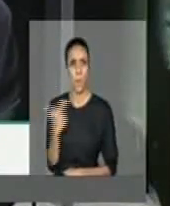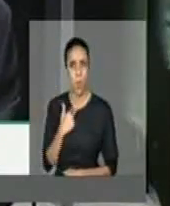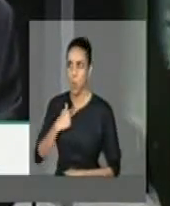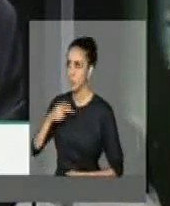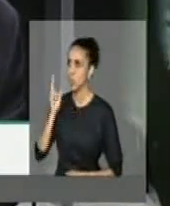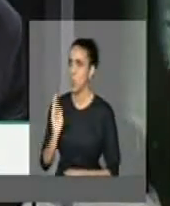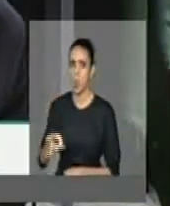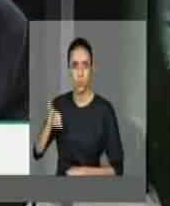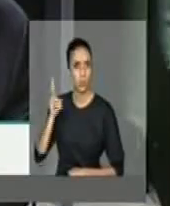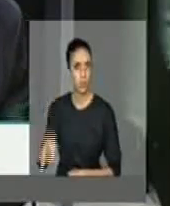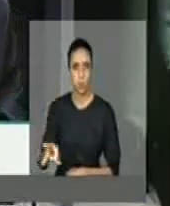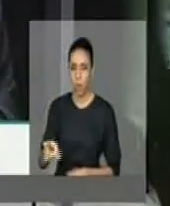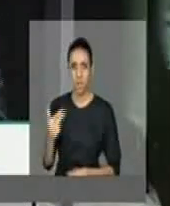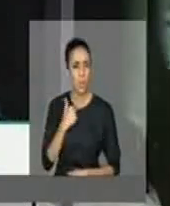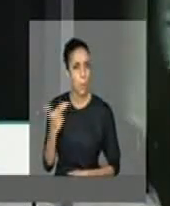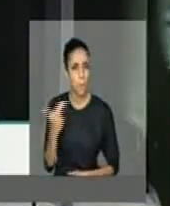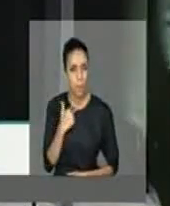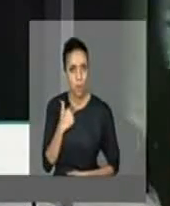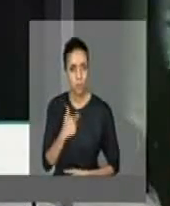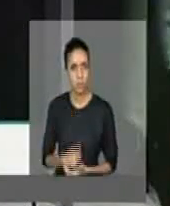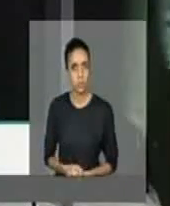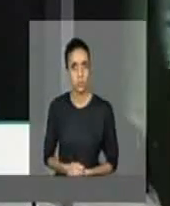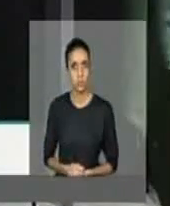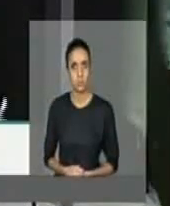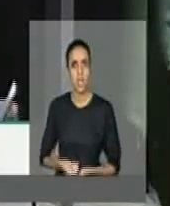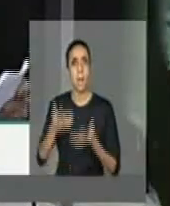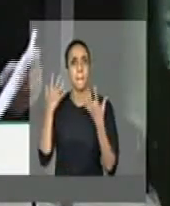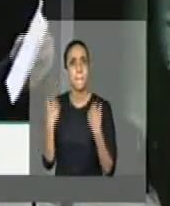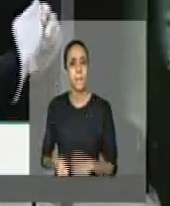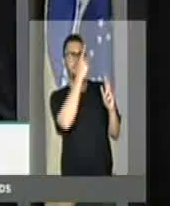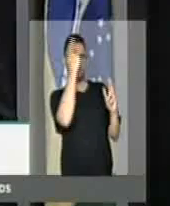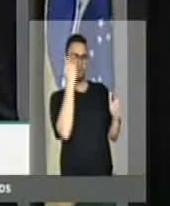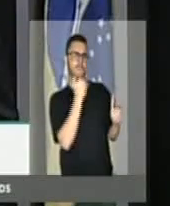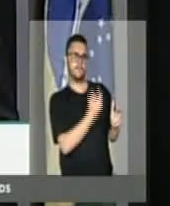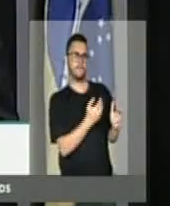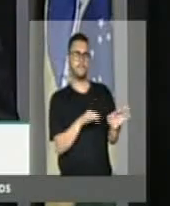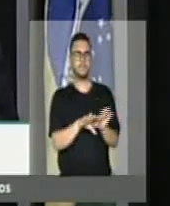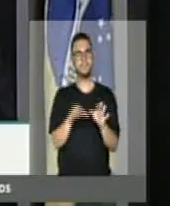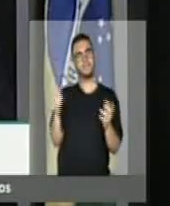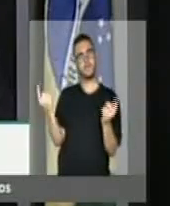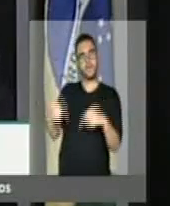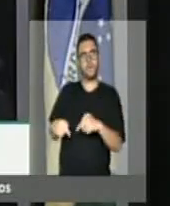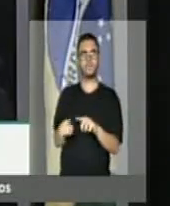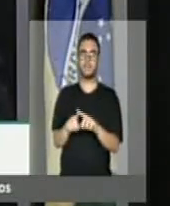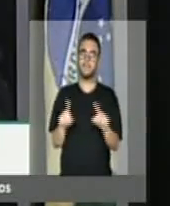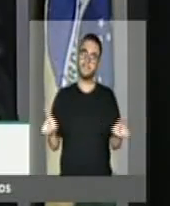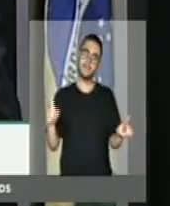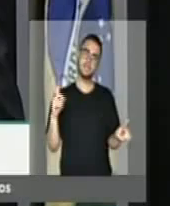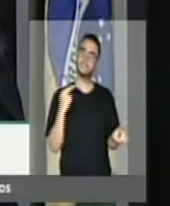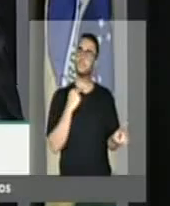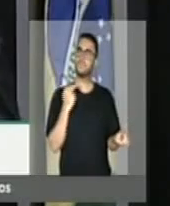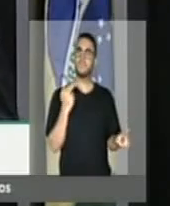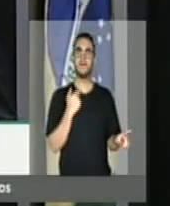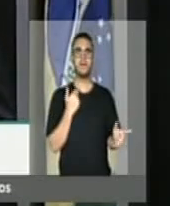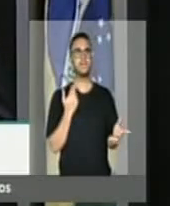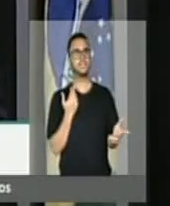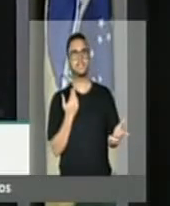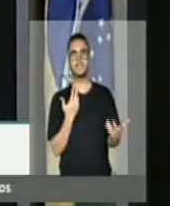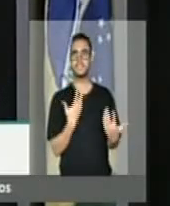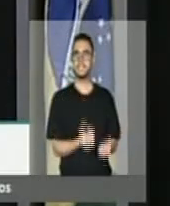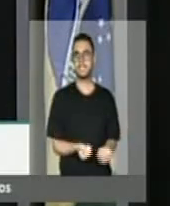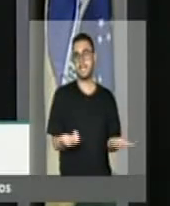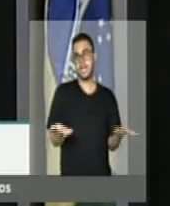continuar nós temos que abrir o processo agora Não podemos aceitar no momento de